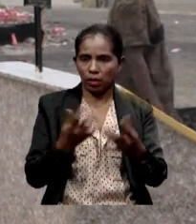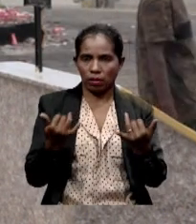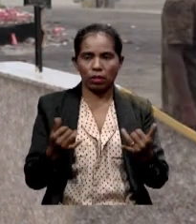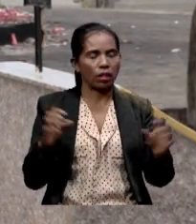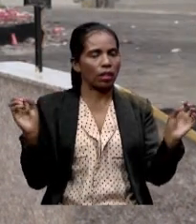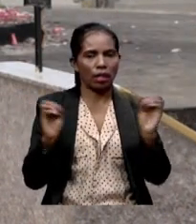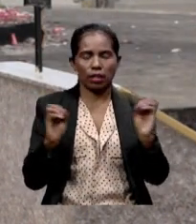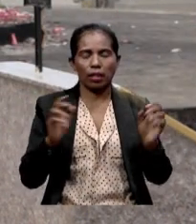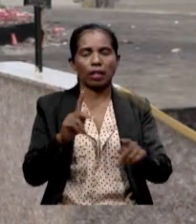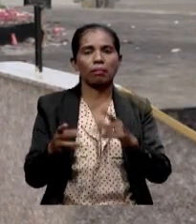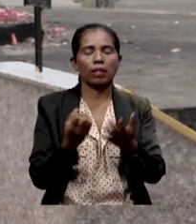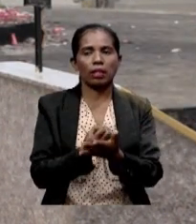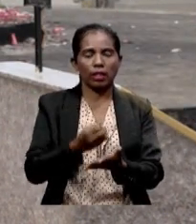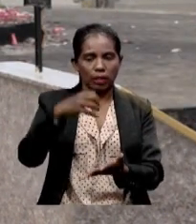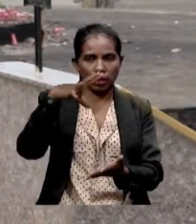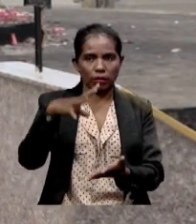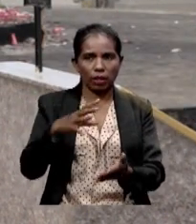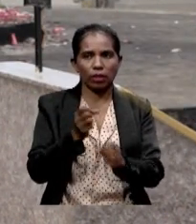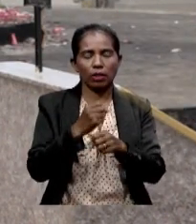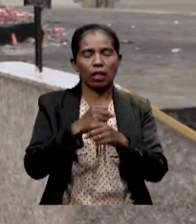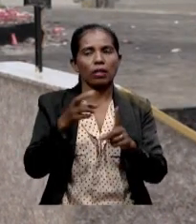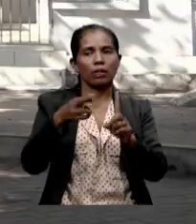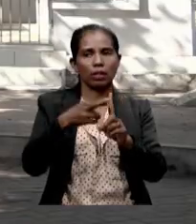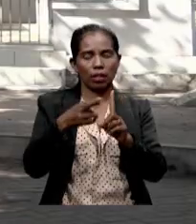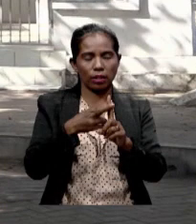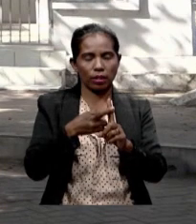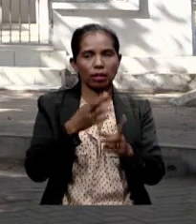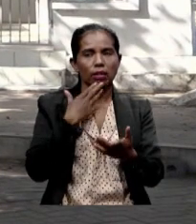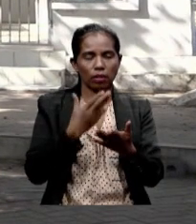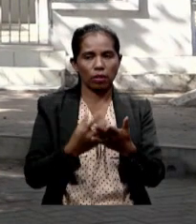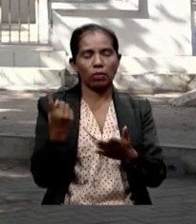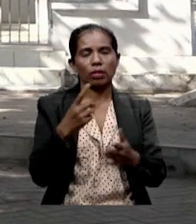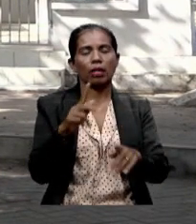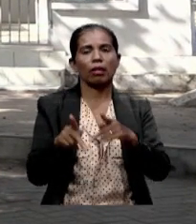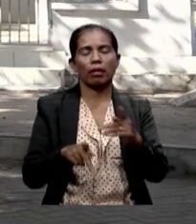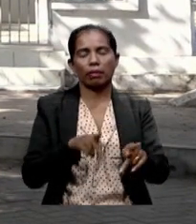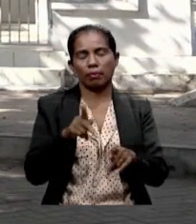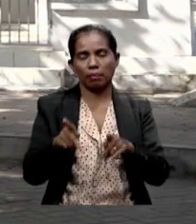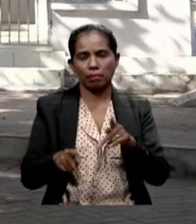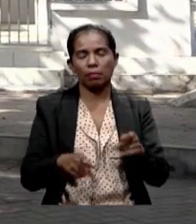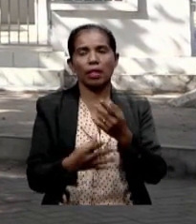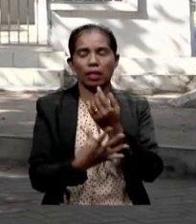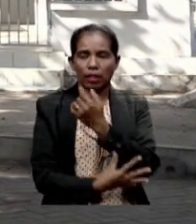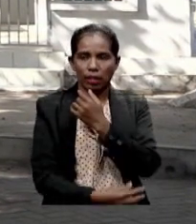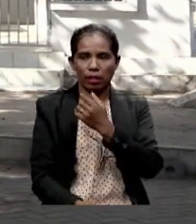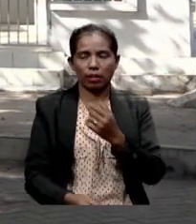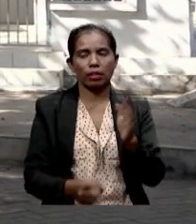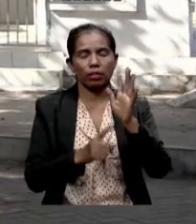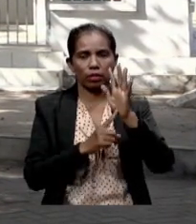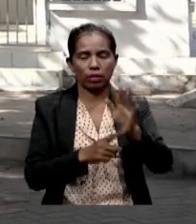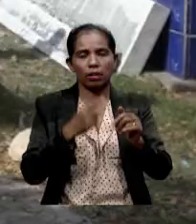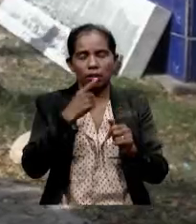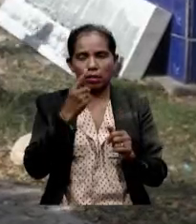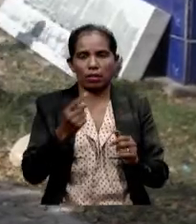laihe ema rikuida, laihe ema rikuida talo rate diagan, so ema kiak de. Enquanto o veru anônimo ne bela koi fosaine identidade